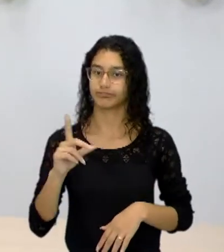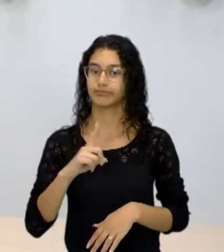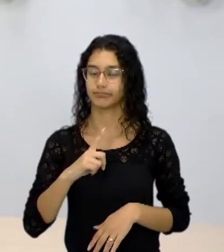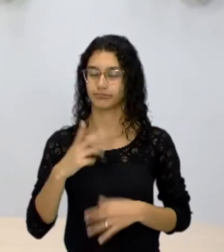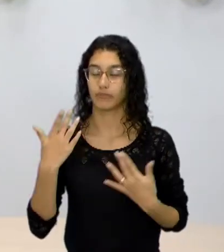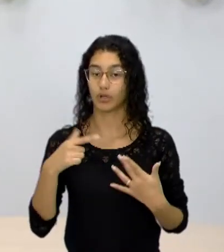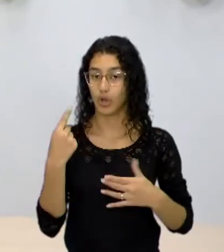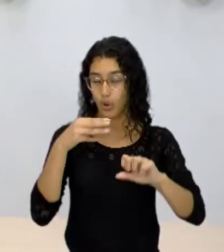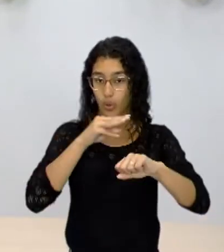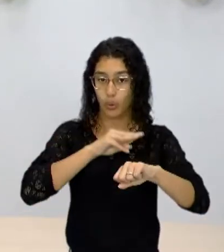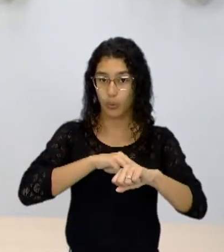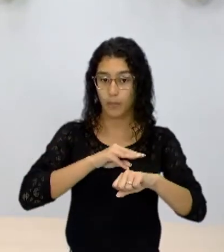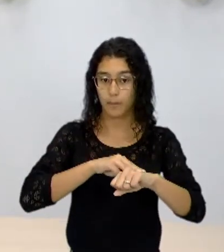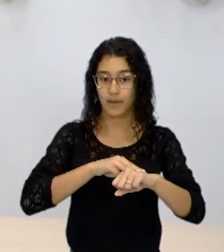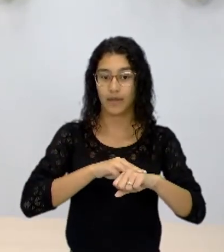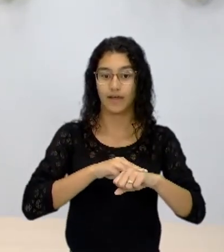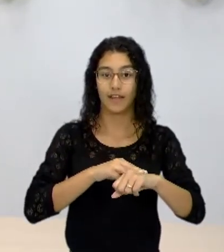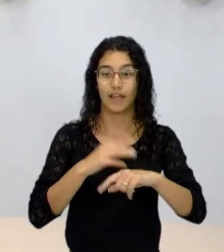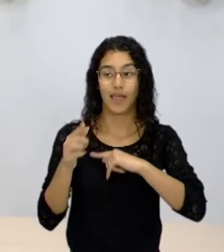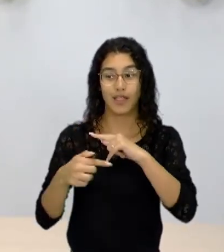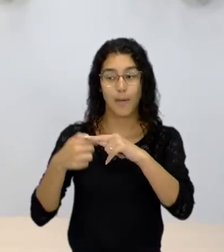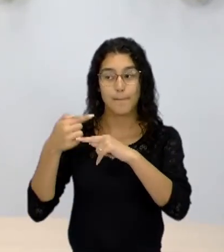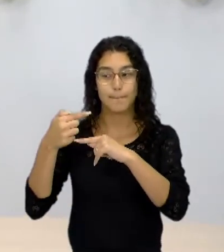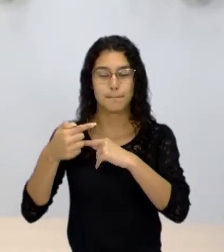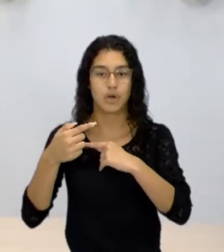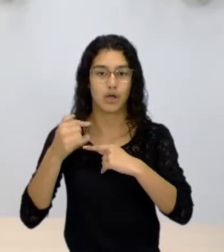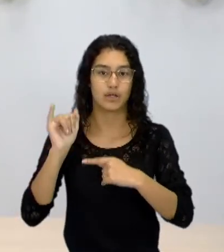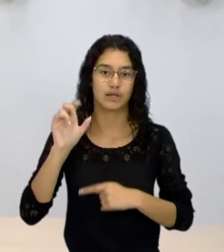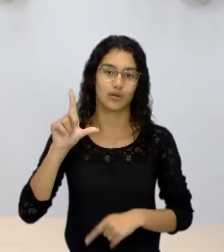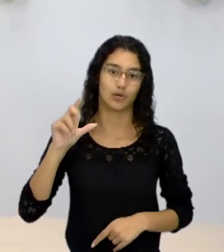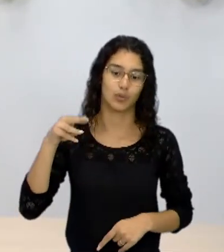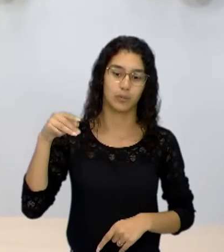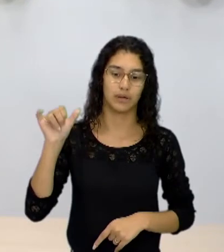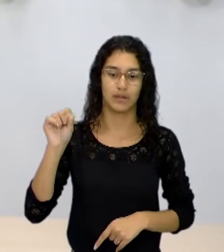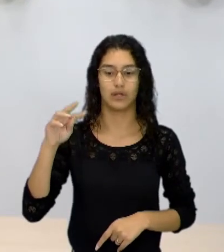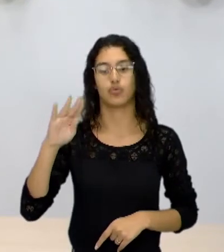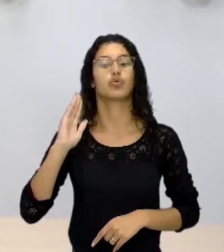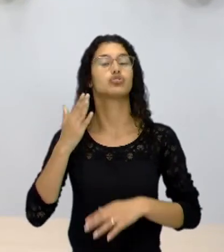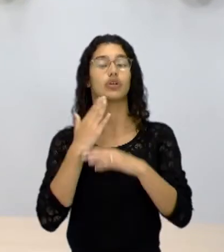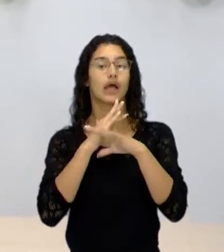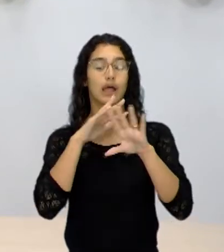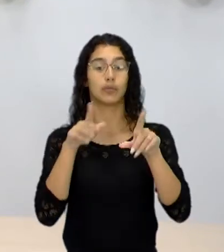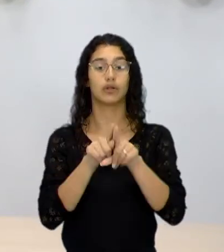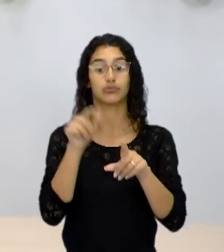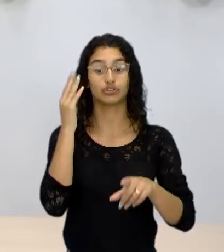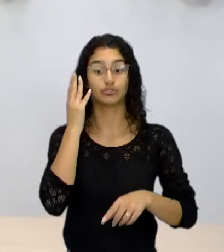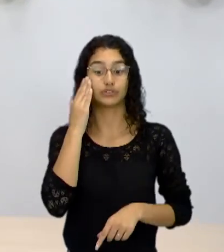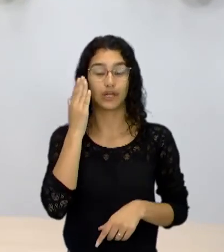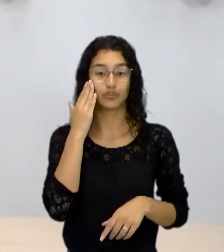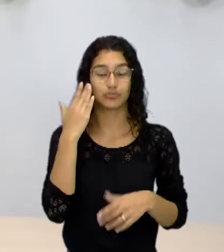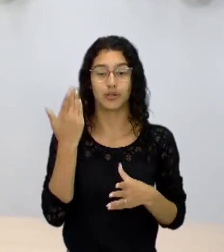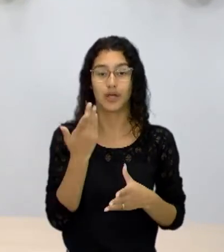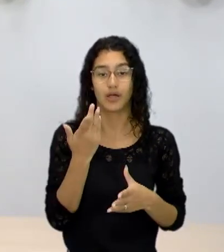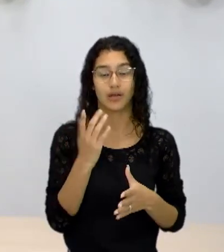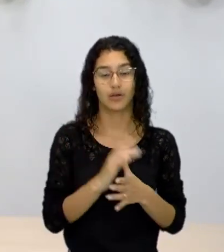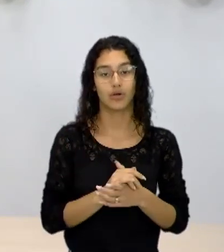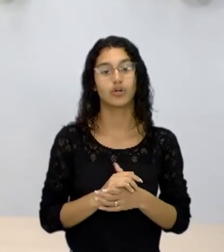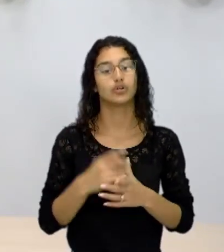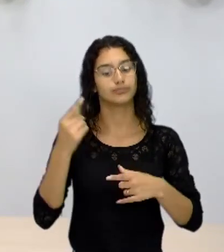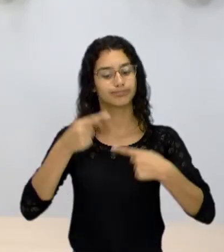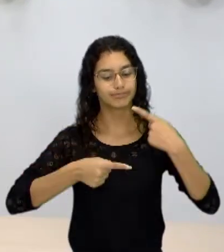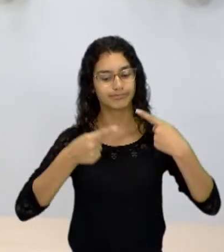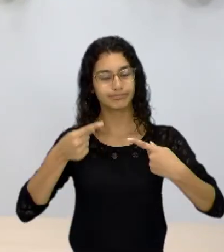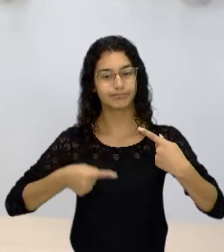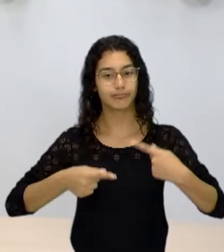numa época pós-iluminismo, né? A gente já passou por uma fase de entendimento de que o